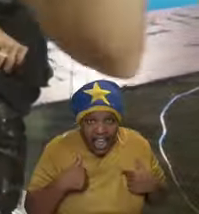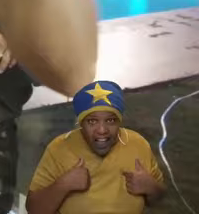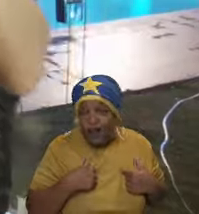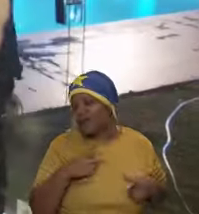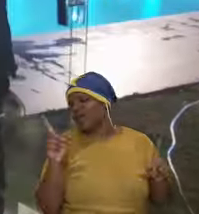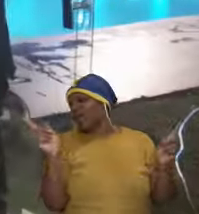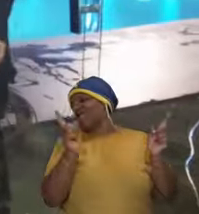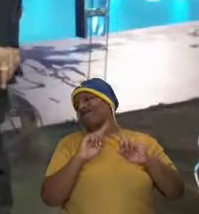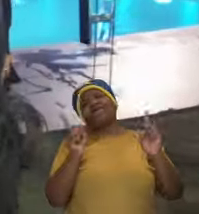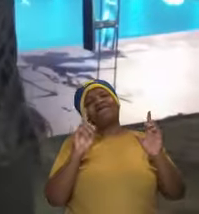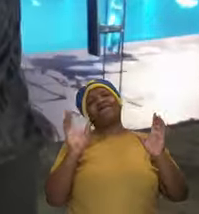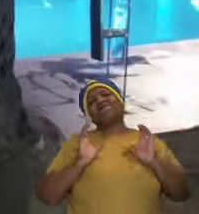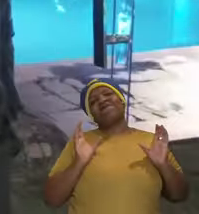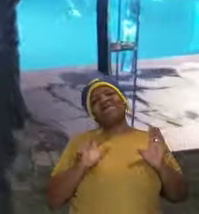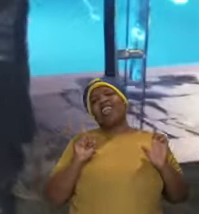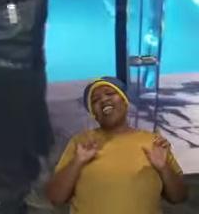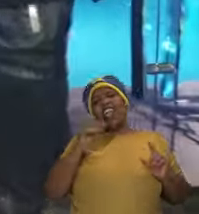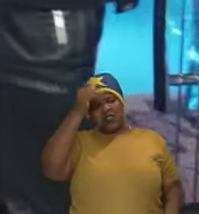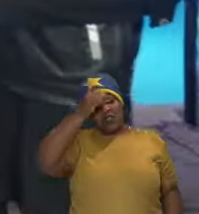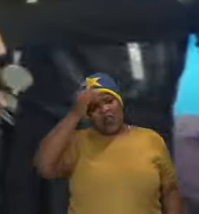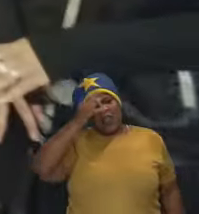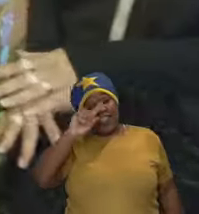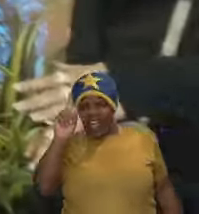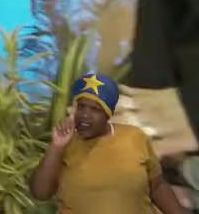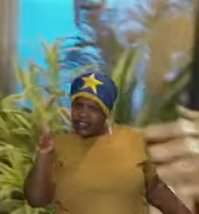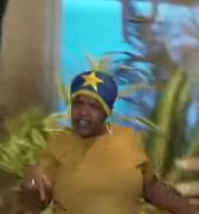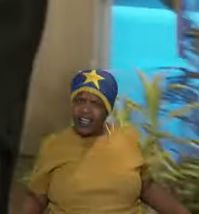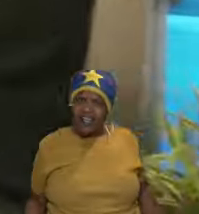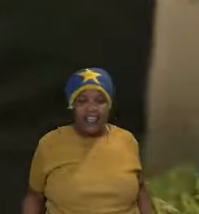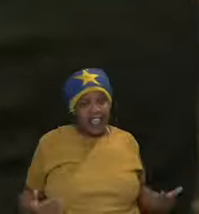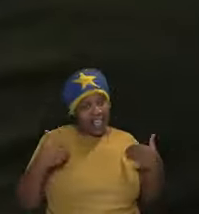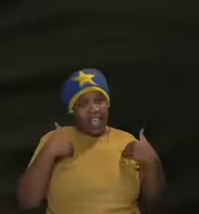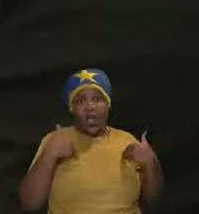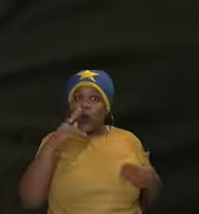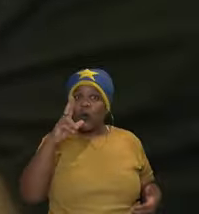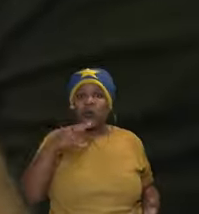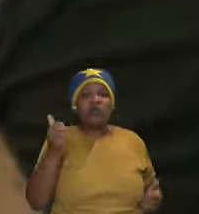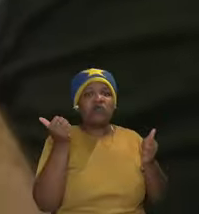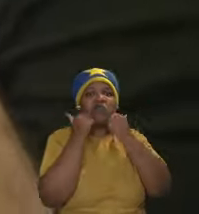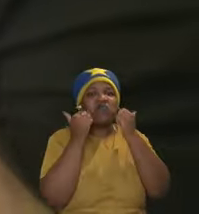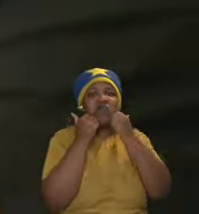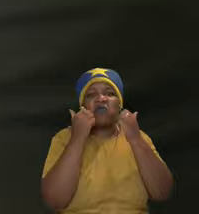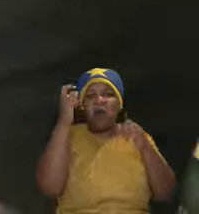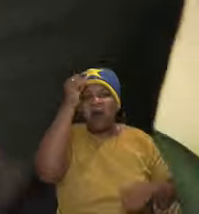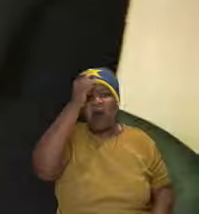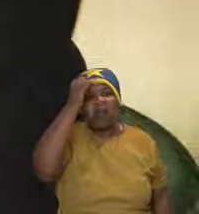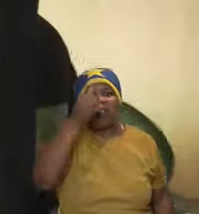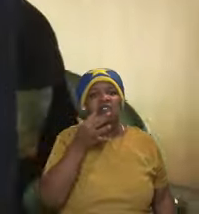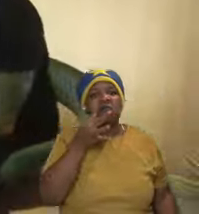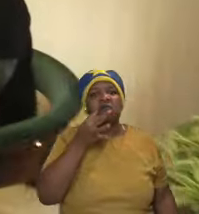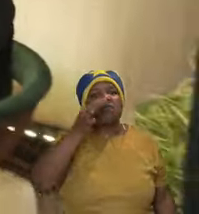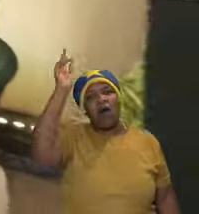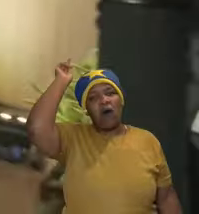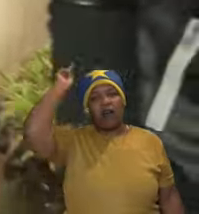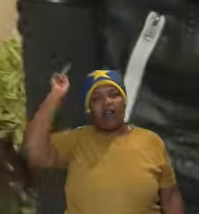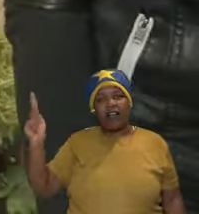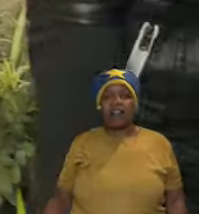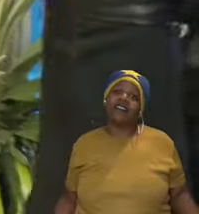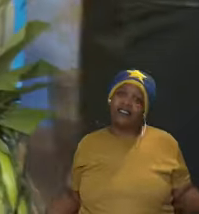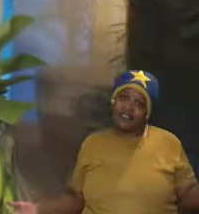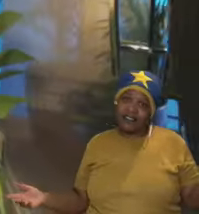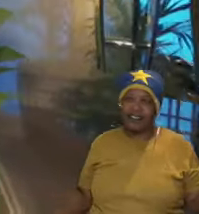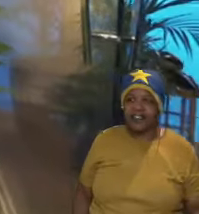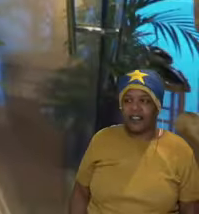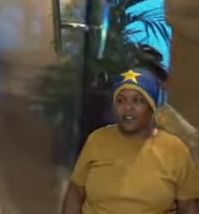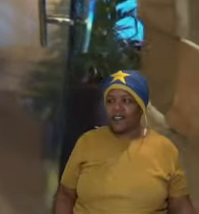não, só não sou otário. Eu não sou playboy, nunca fui otário, porra. E é isso, meu